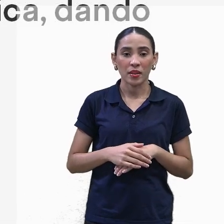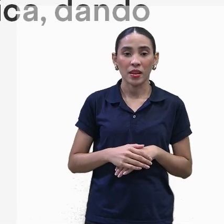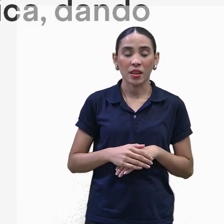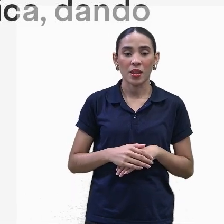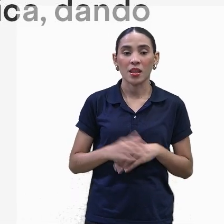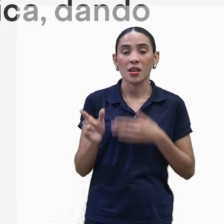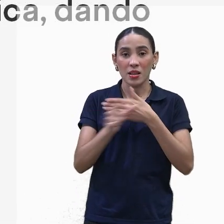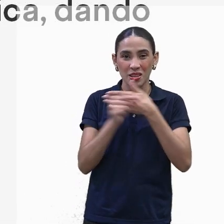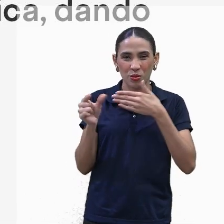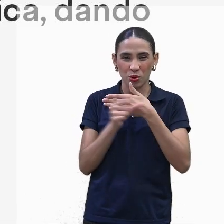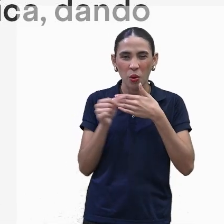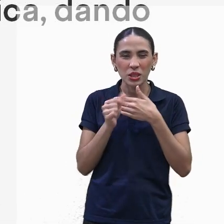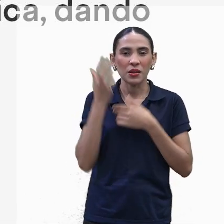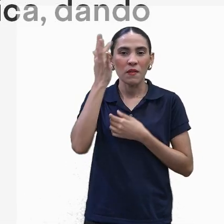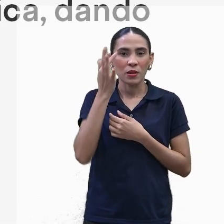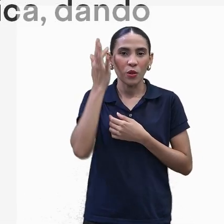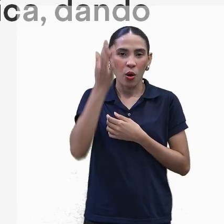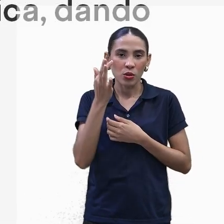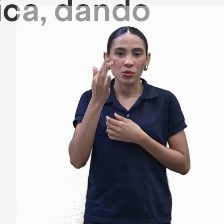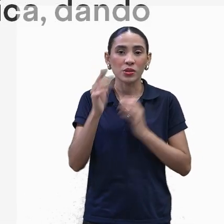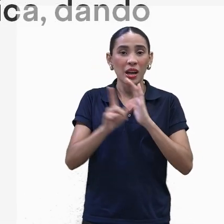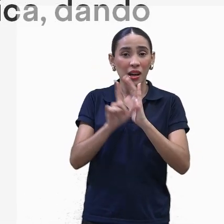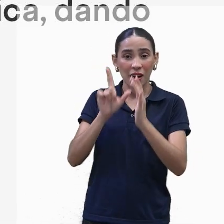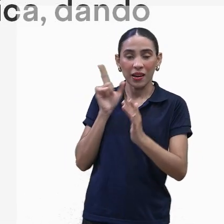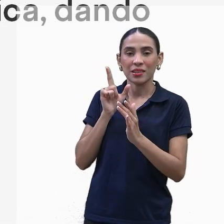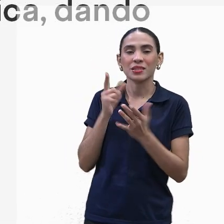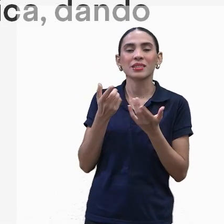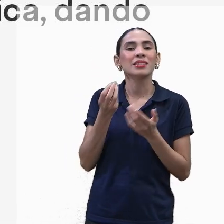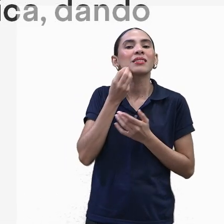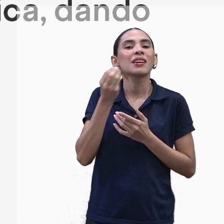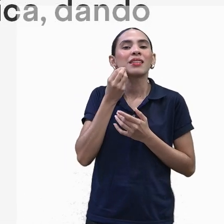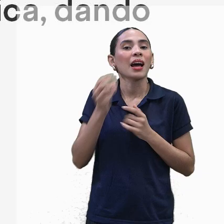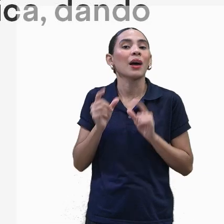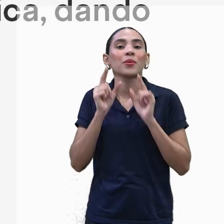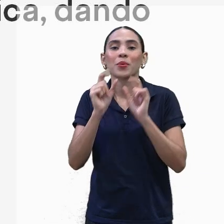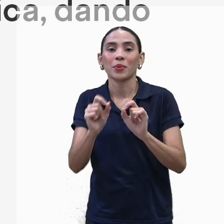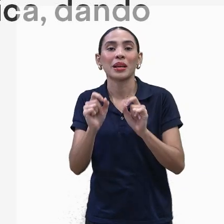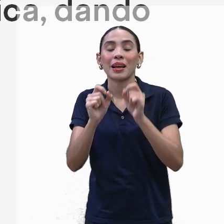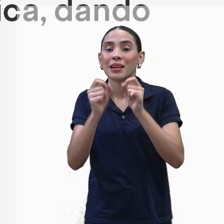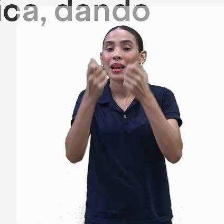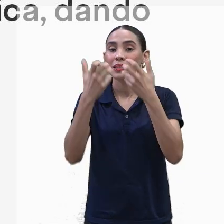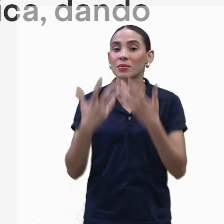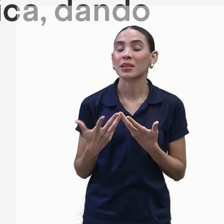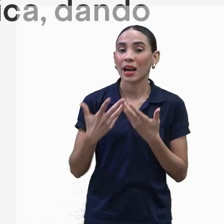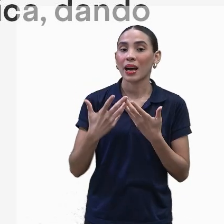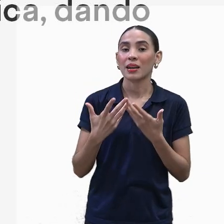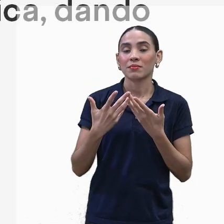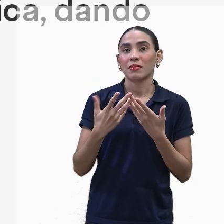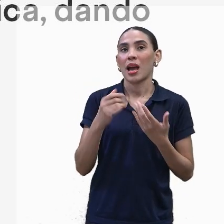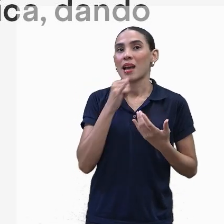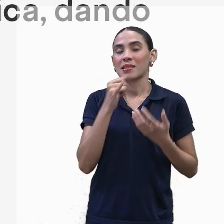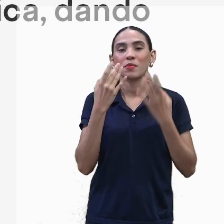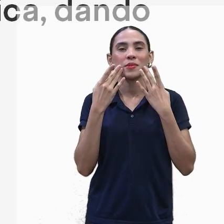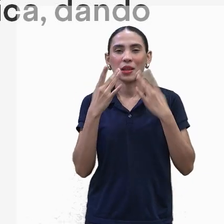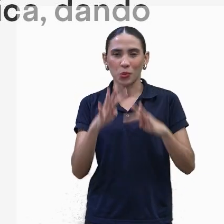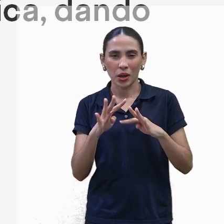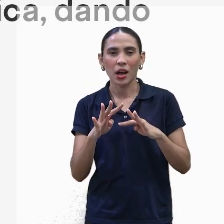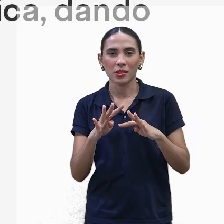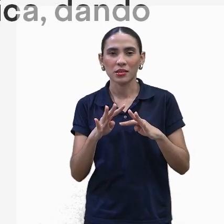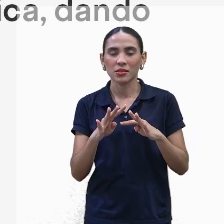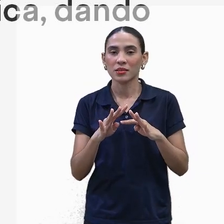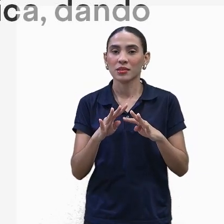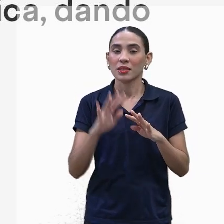filósofos, os pré-socráticos, eles buscaram o quê? Explicações naturais para